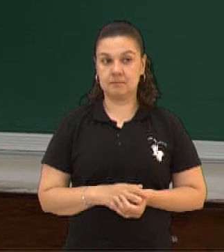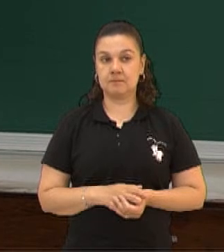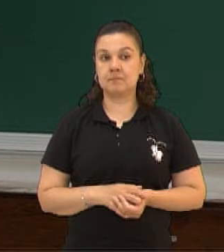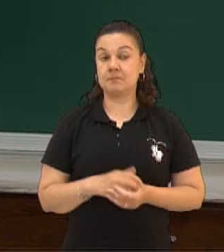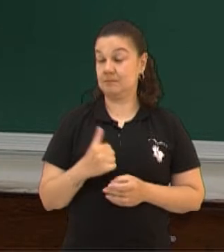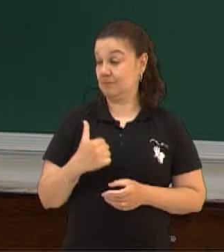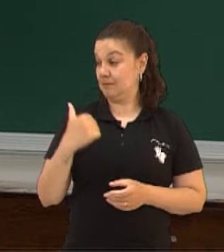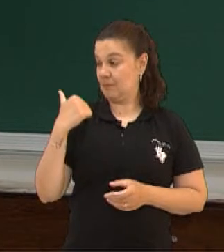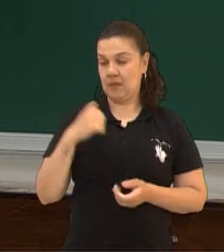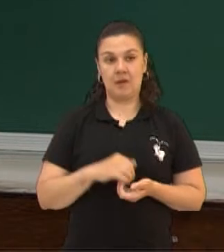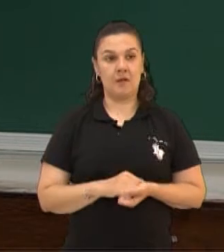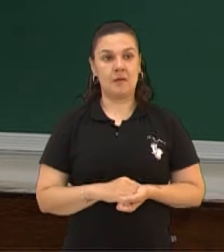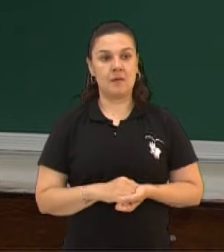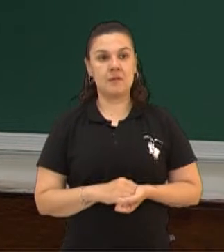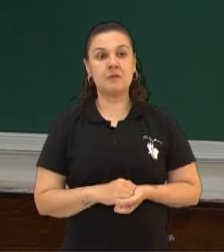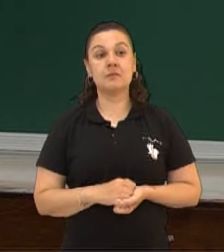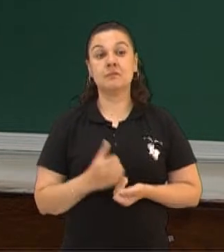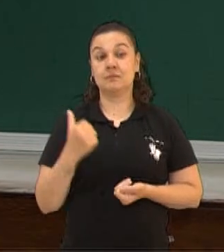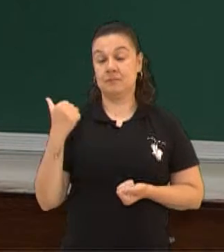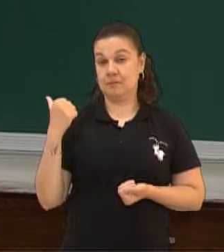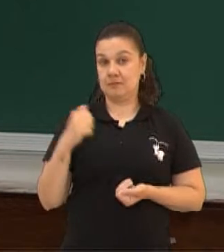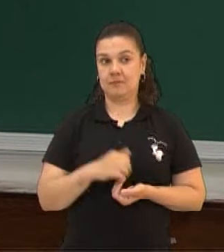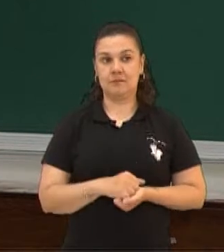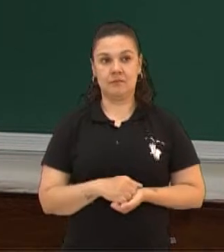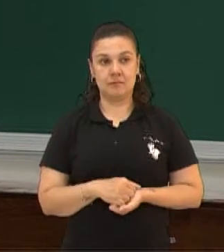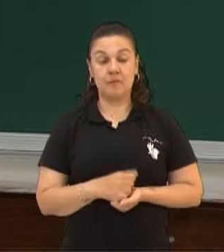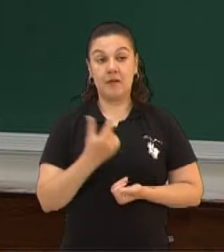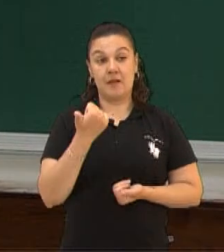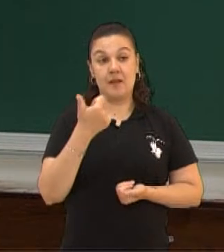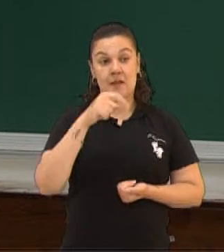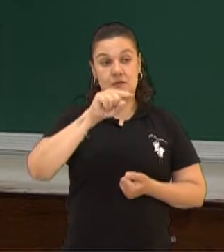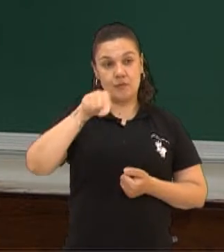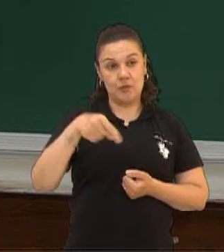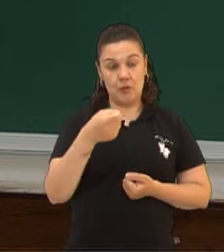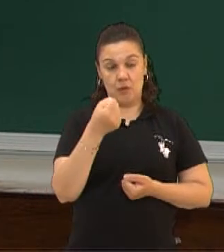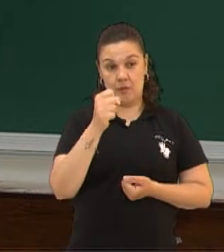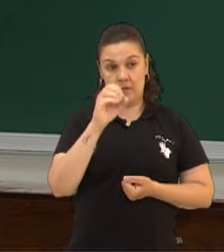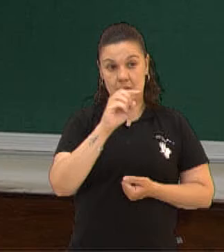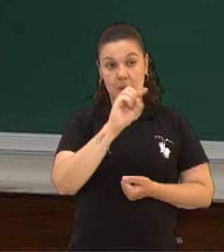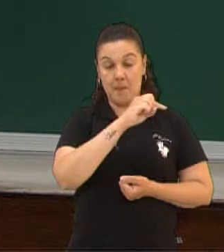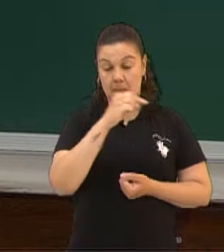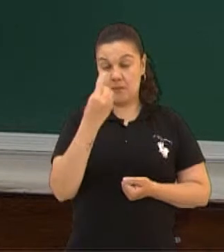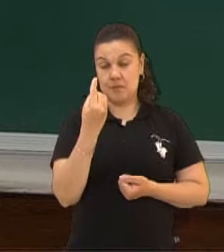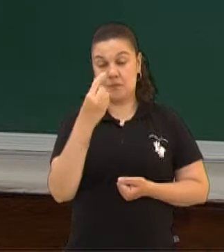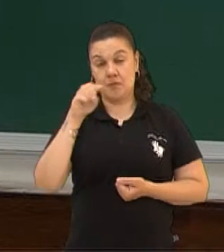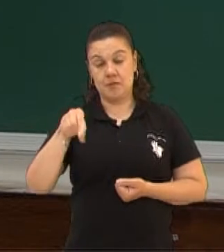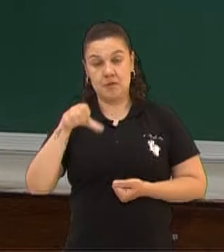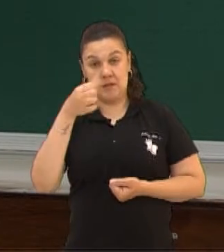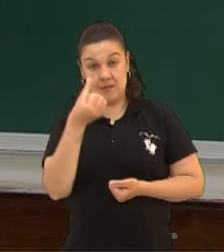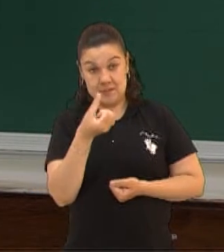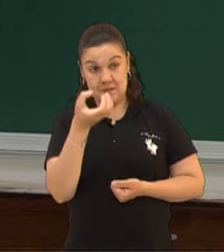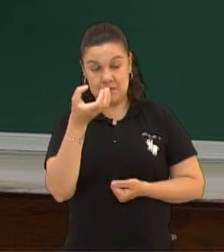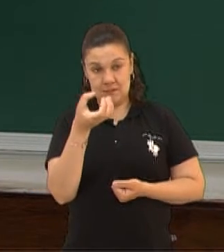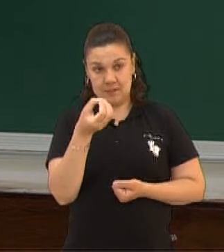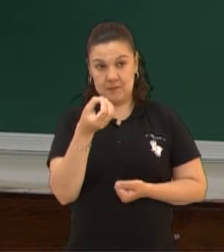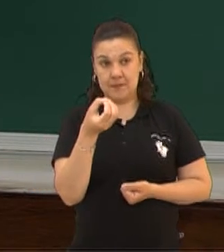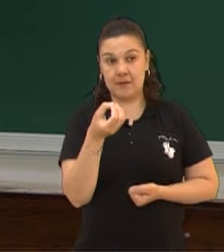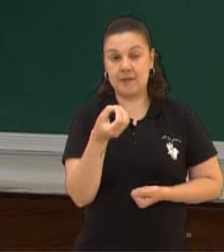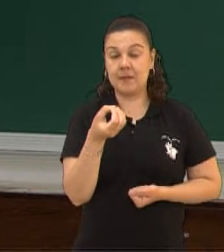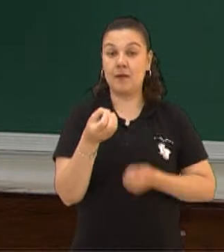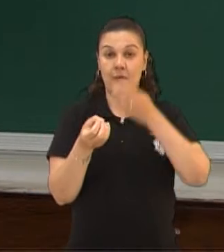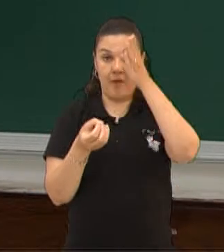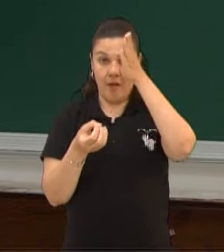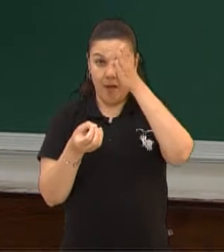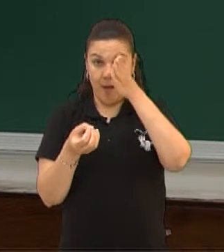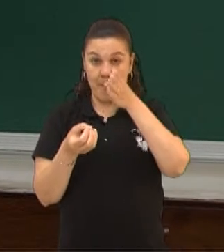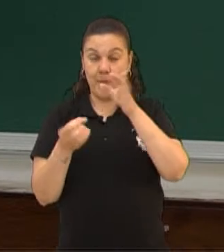aqui, ó, fazendo passo a passo ali, 10,80 menos 1,60, lembra? Inteiro embaixo